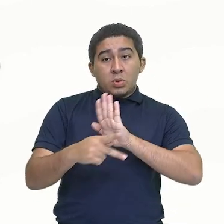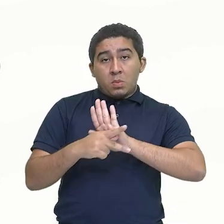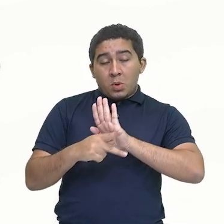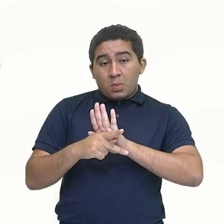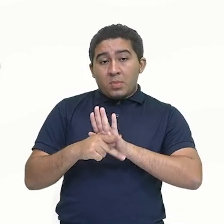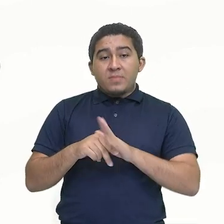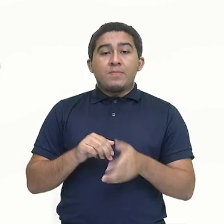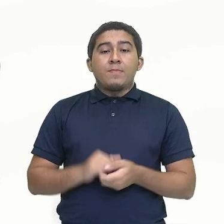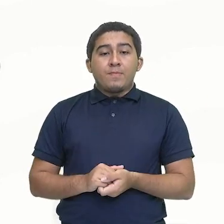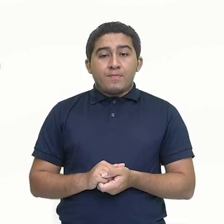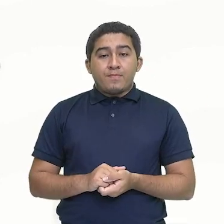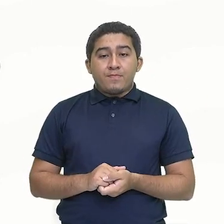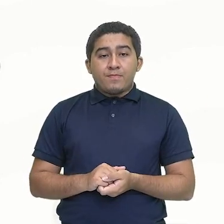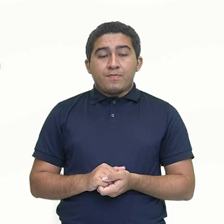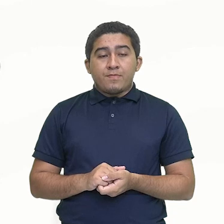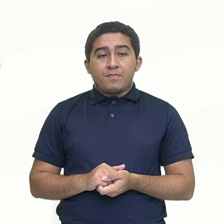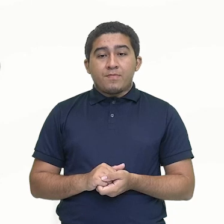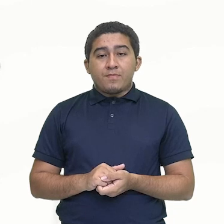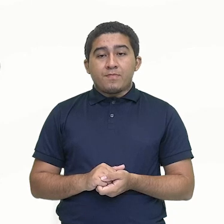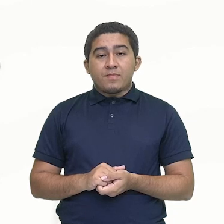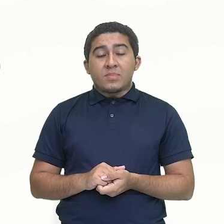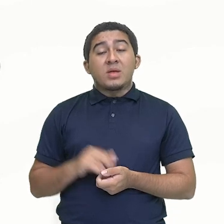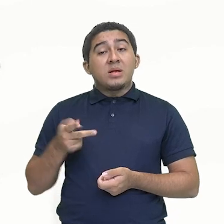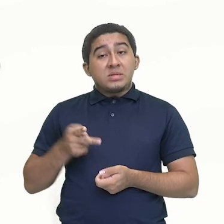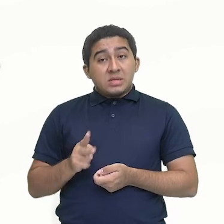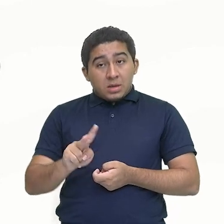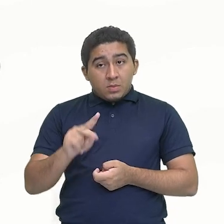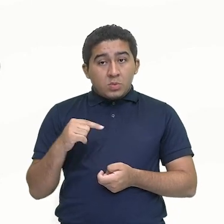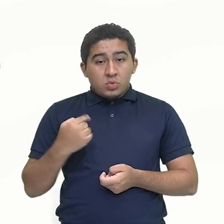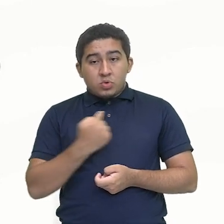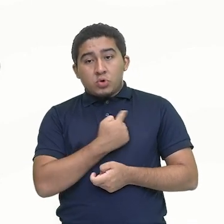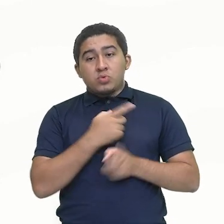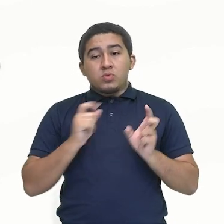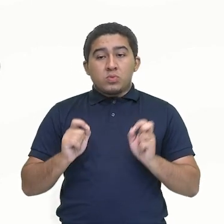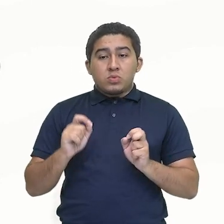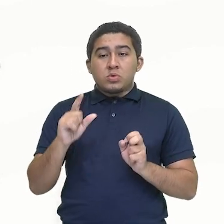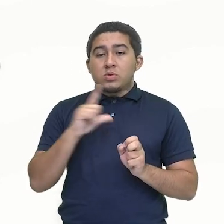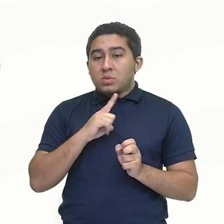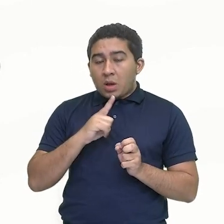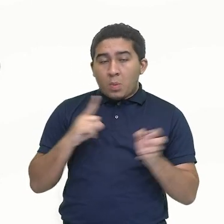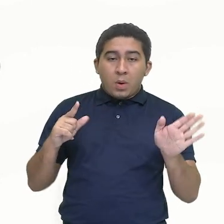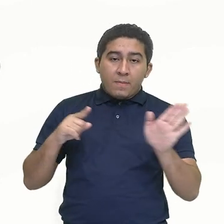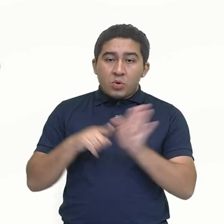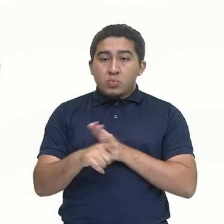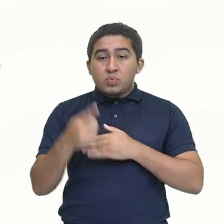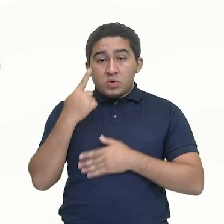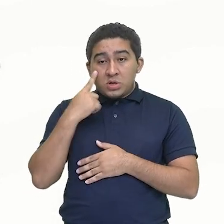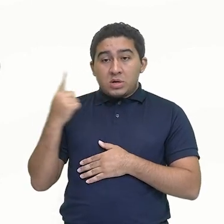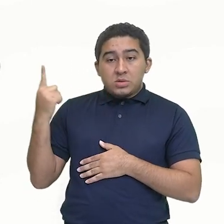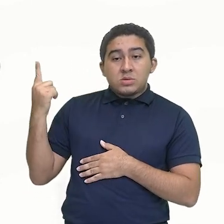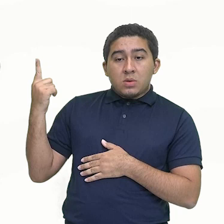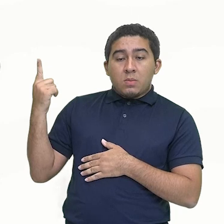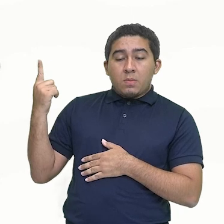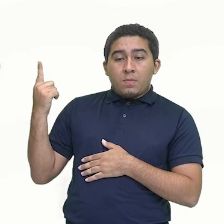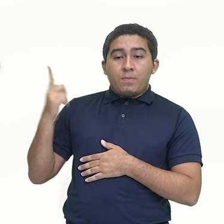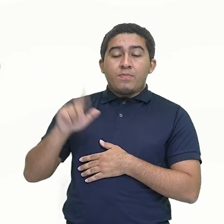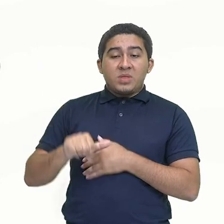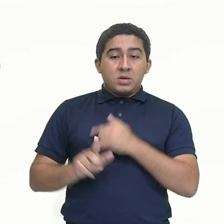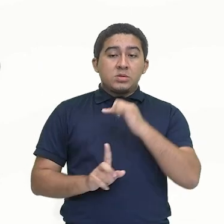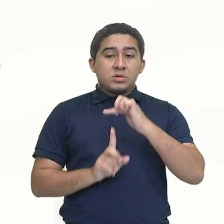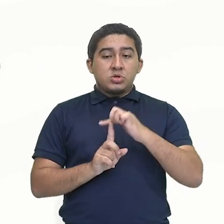tá bom? Toda vez que a gente pega uma questão desse tipo, né,